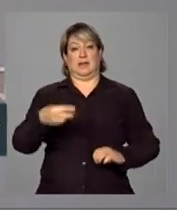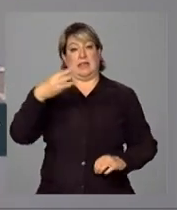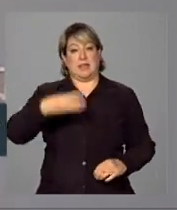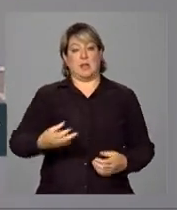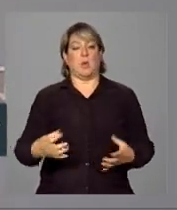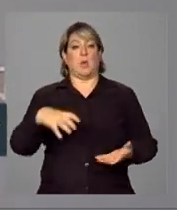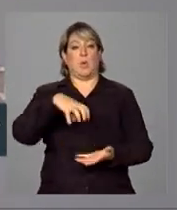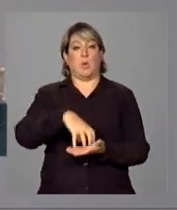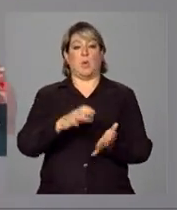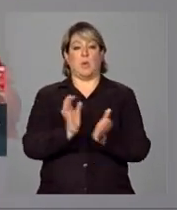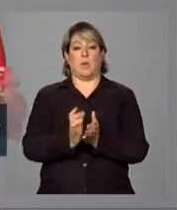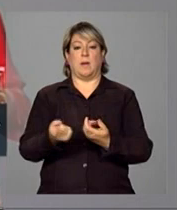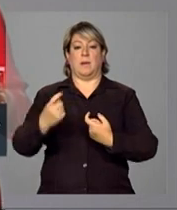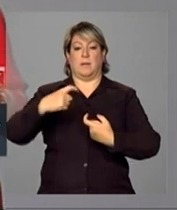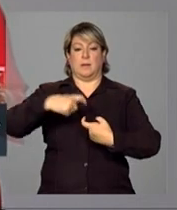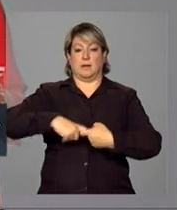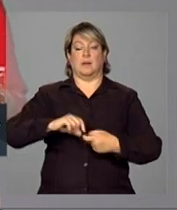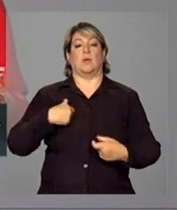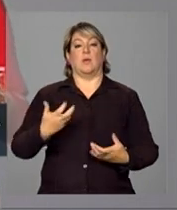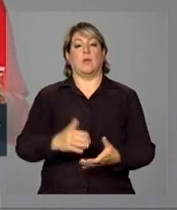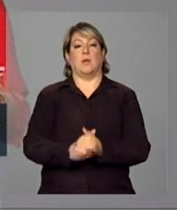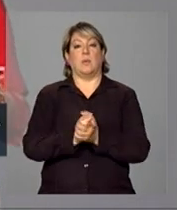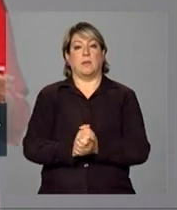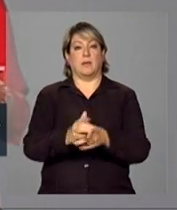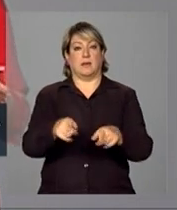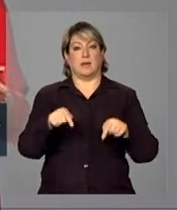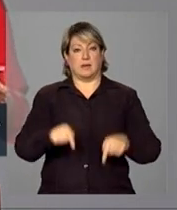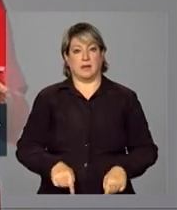parceiros. Queria cumprimentar aqui